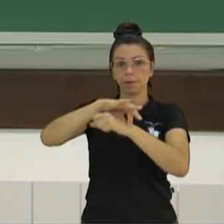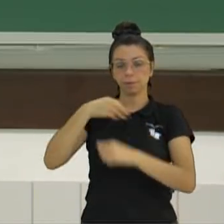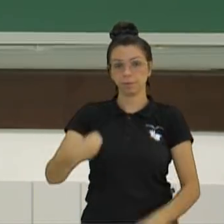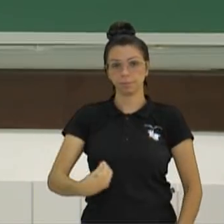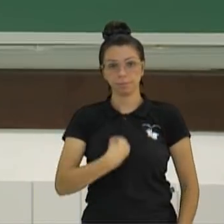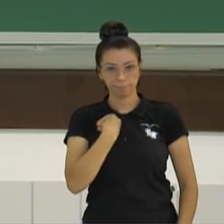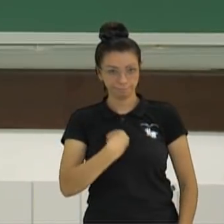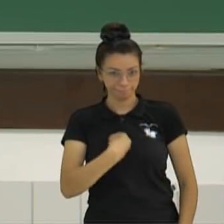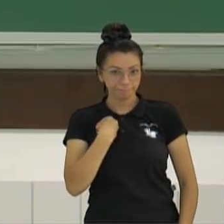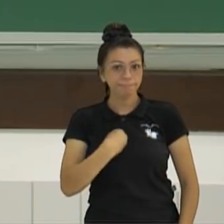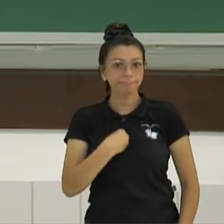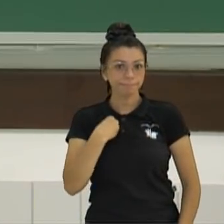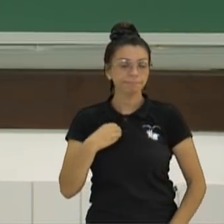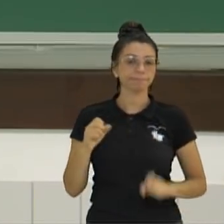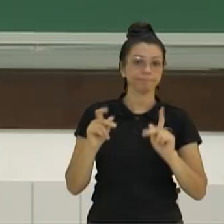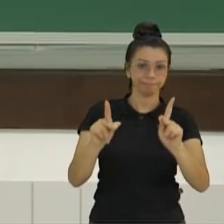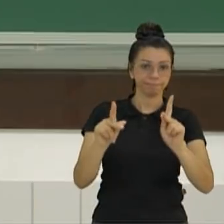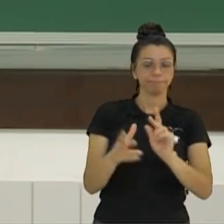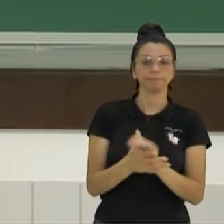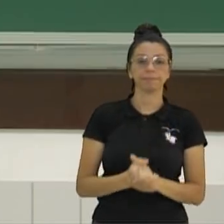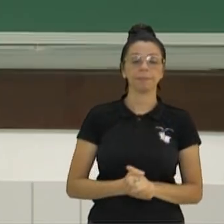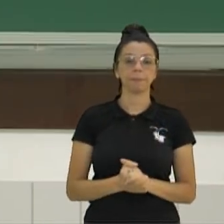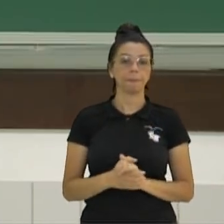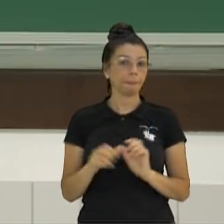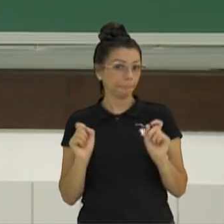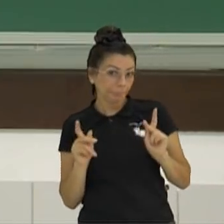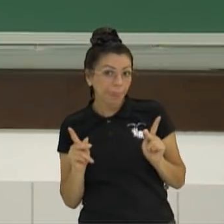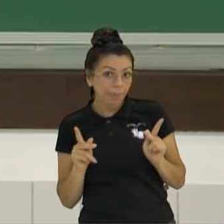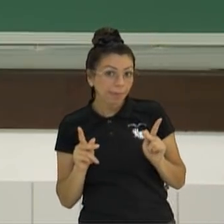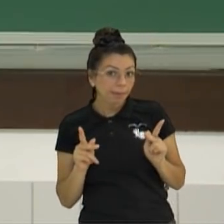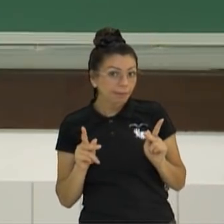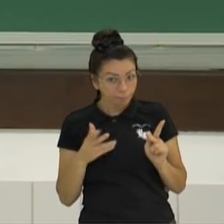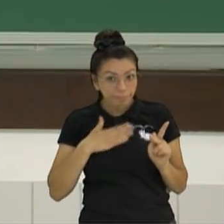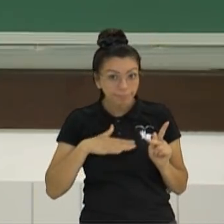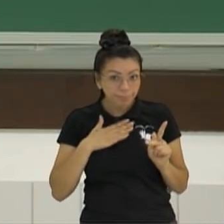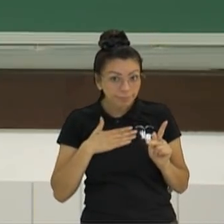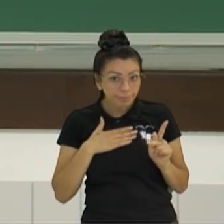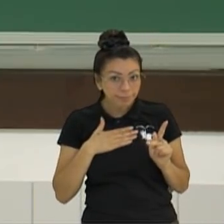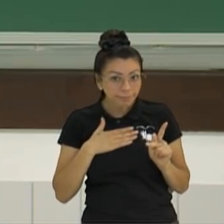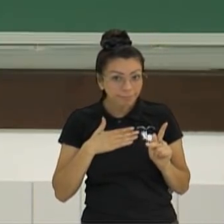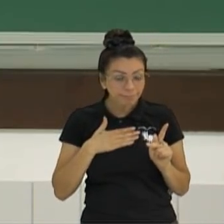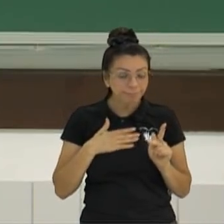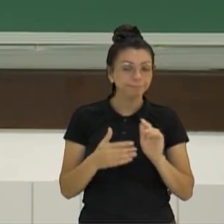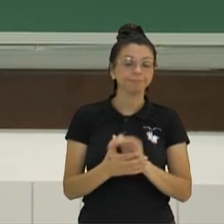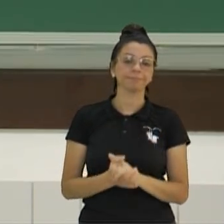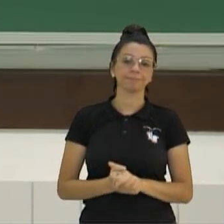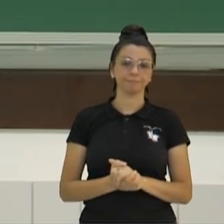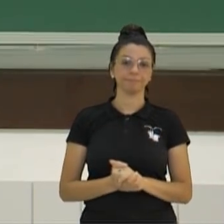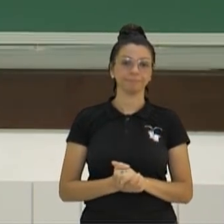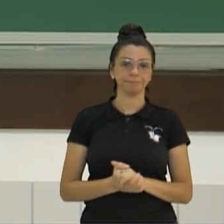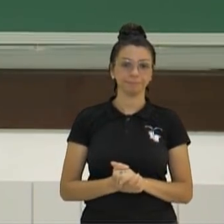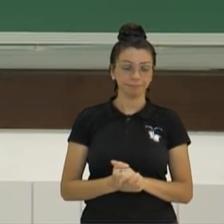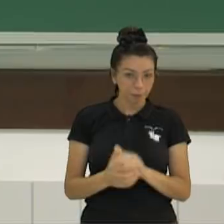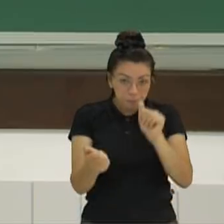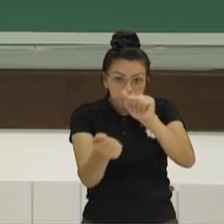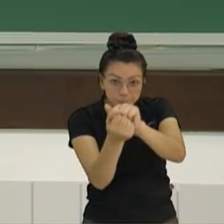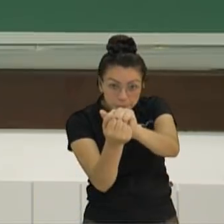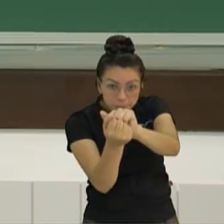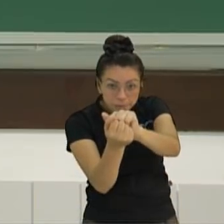vocês realizando uma atividade. Tudo bem? Tranquilo? Tudo bem com vocês? Estão